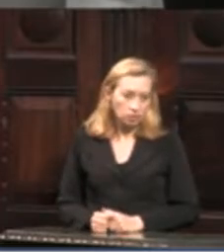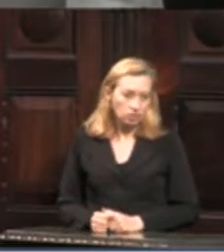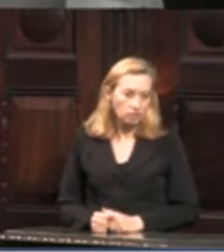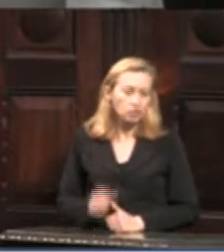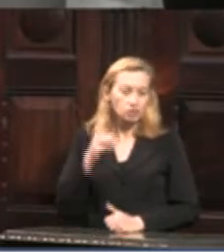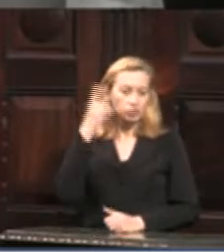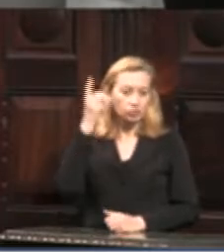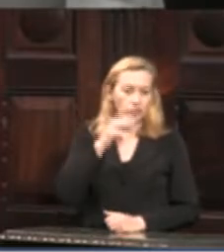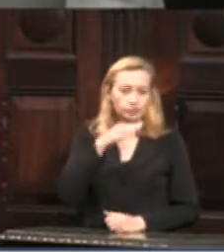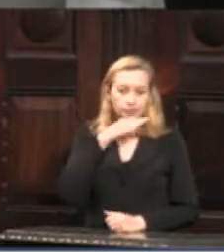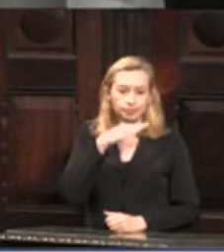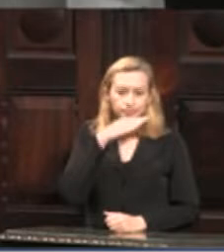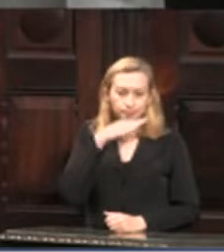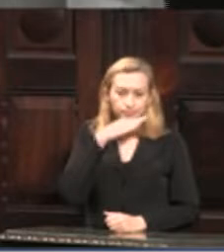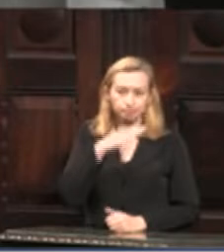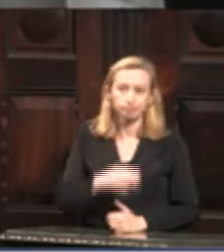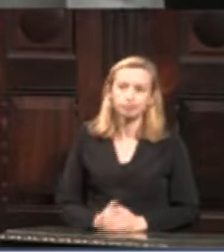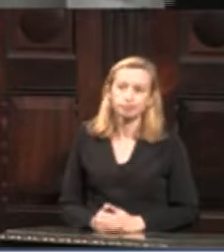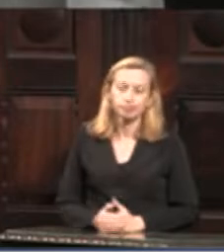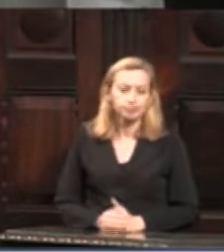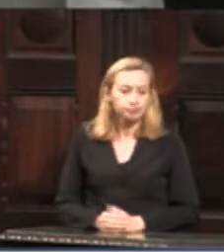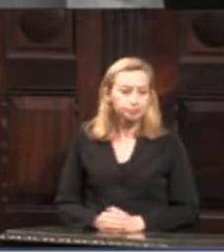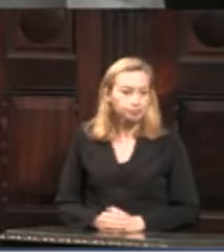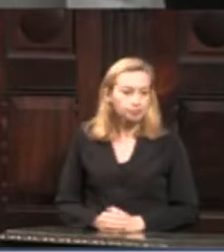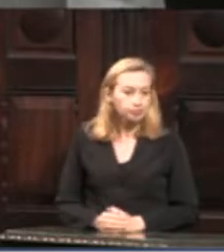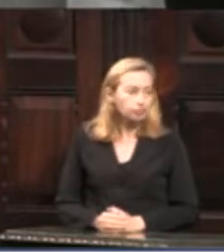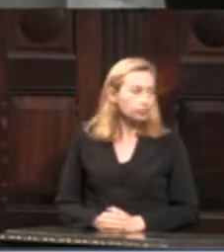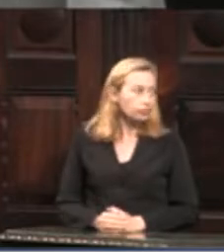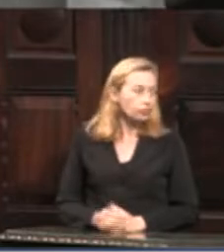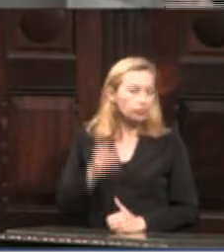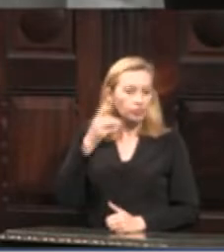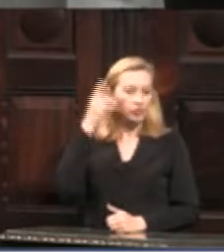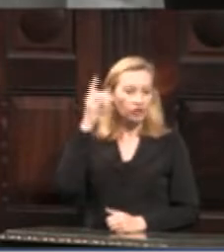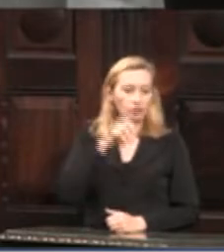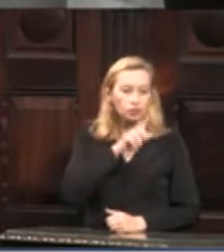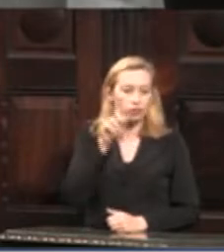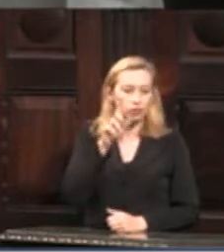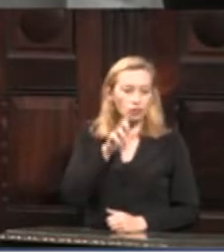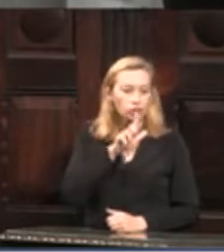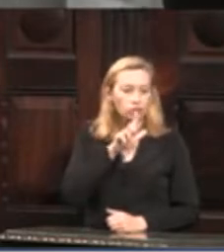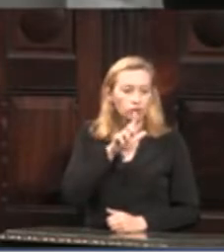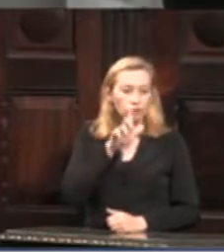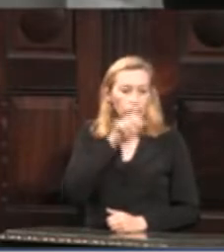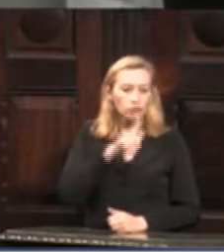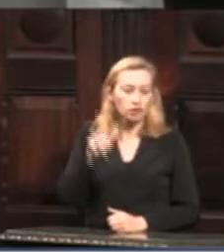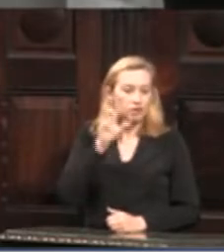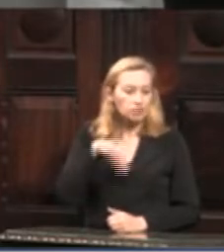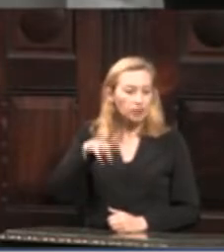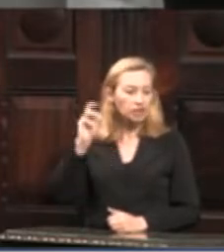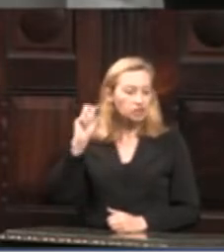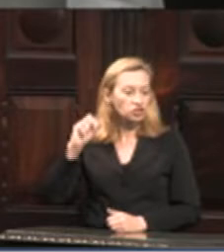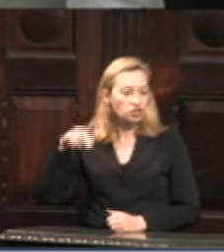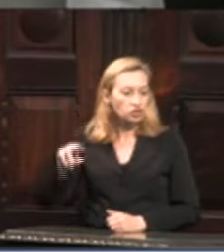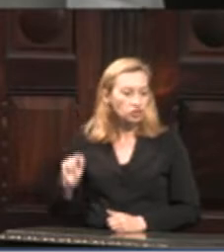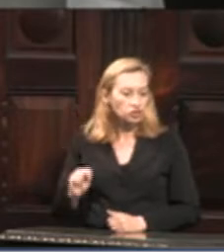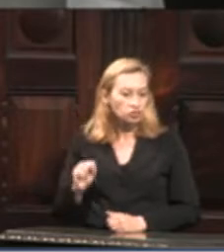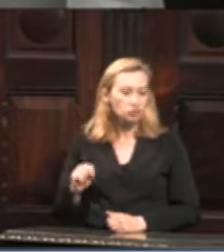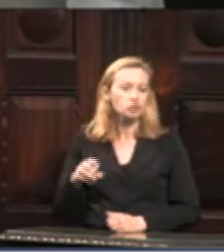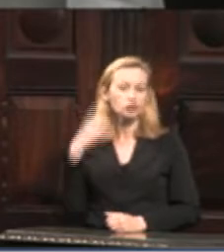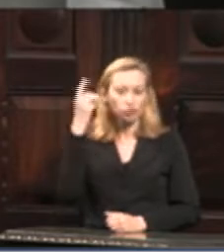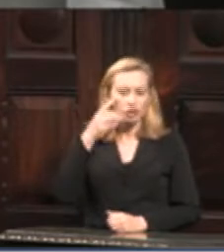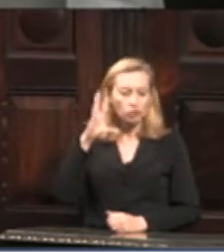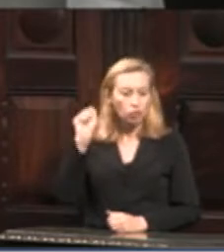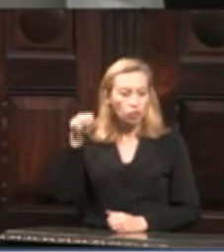Deputado Chiquinho da Mangueira. Deputado Luiz Martins. Deputado Conte